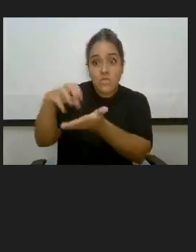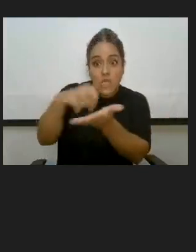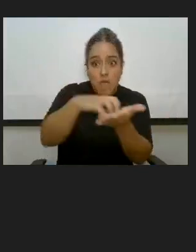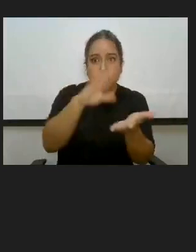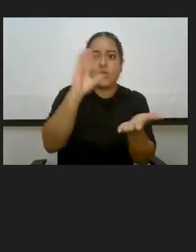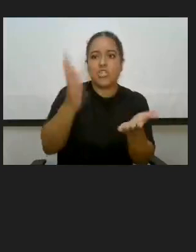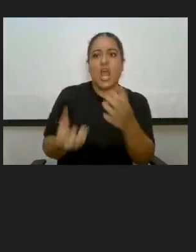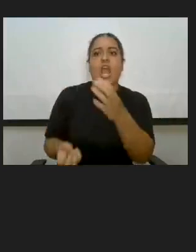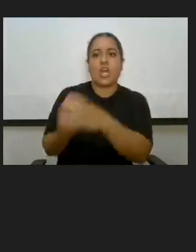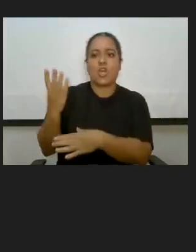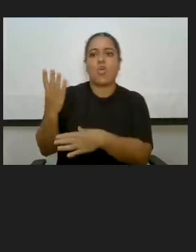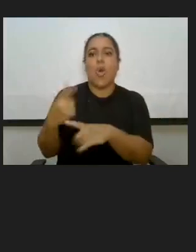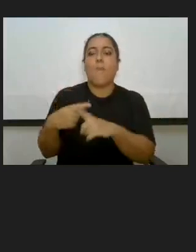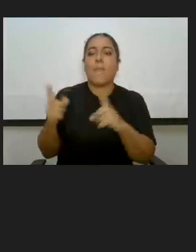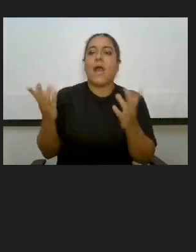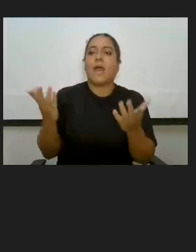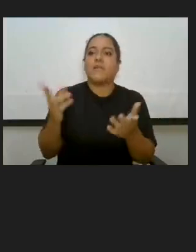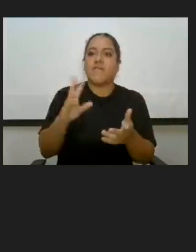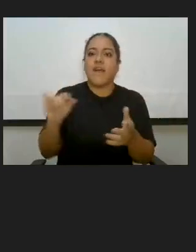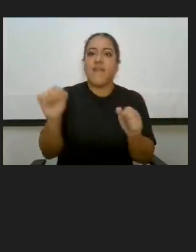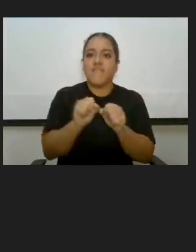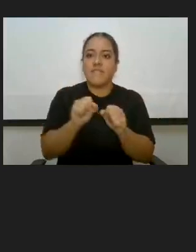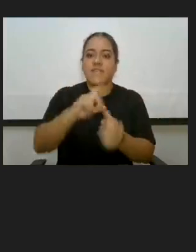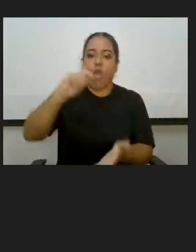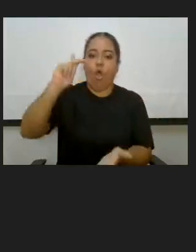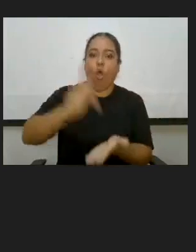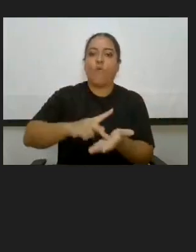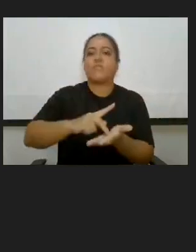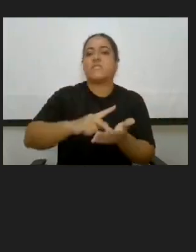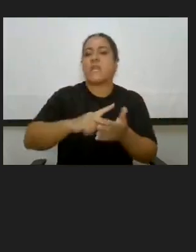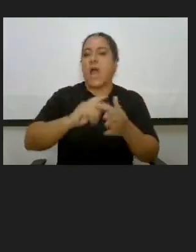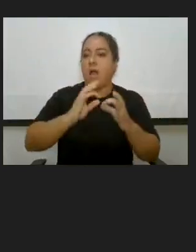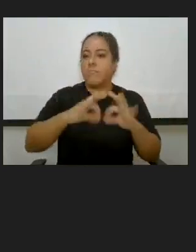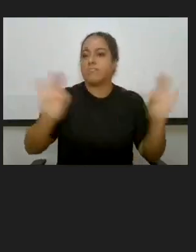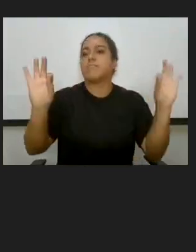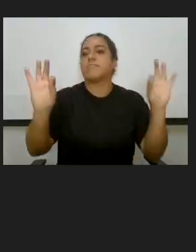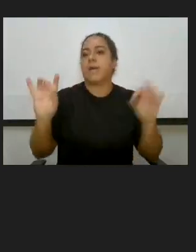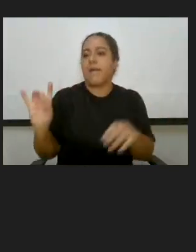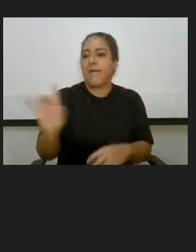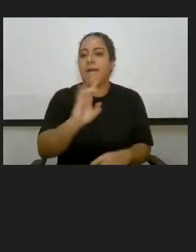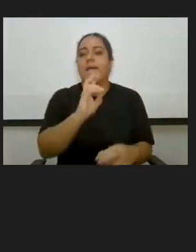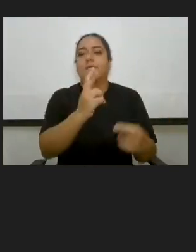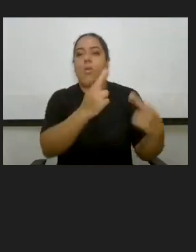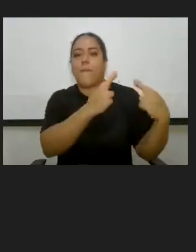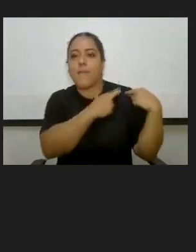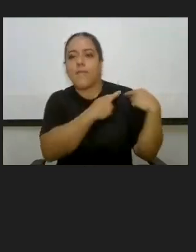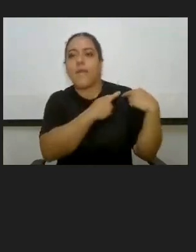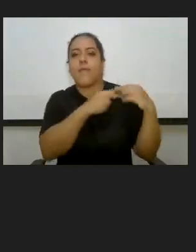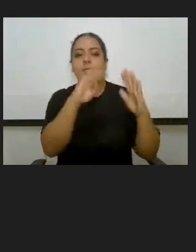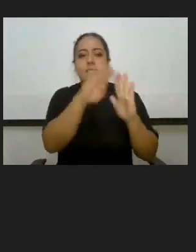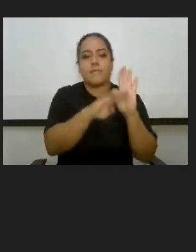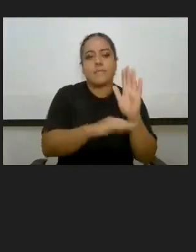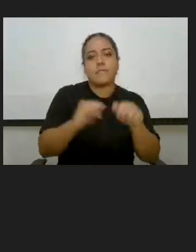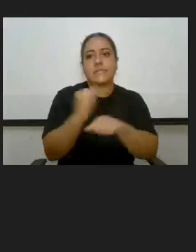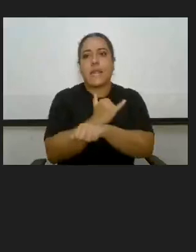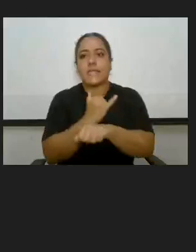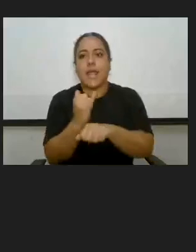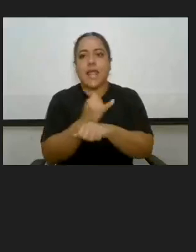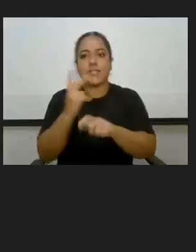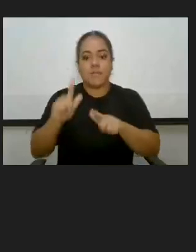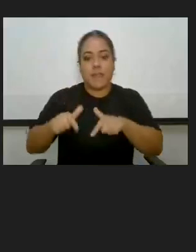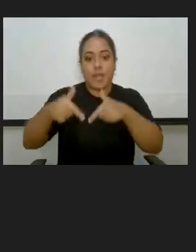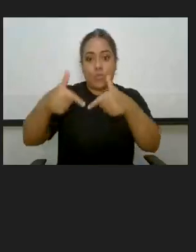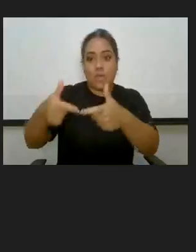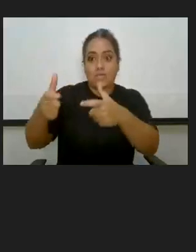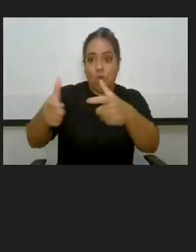mas agora a gente, né, vai fazer isso oficialmente, criando também as competências e as estratégias para a atuação dos comitês